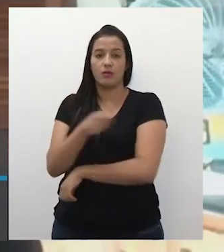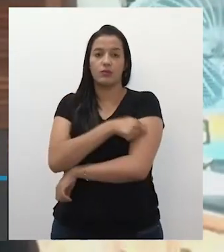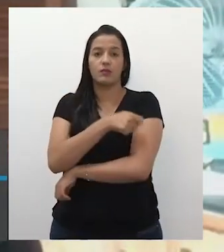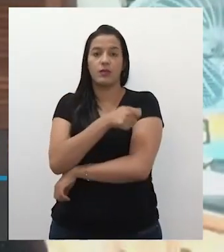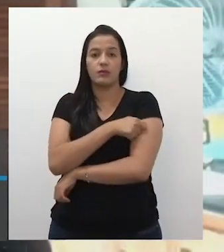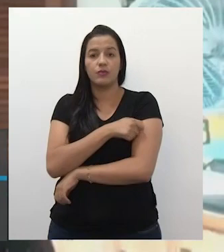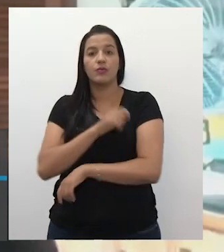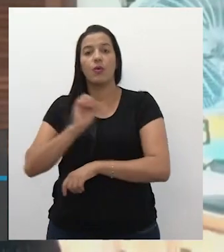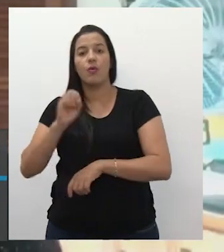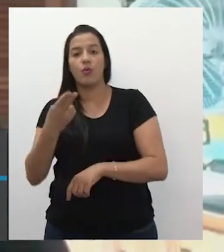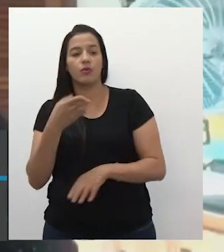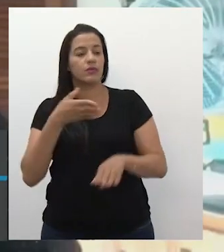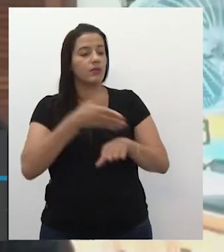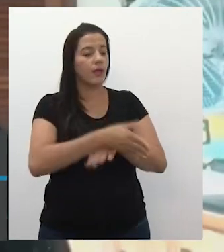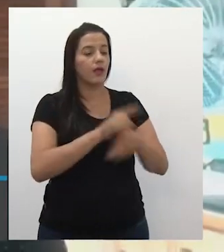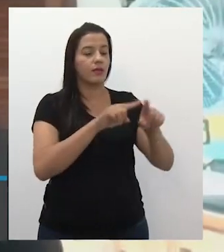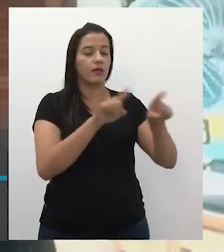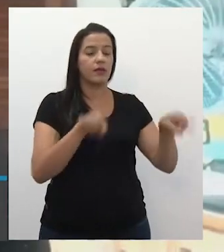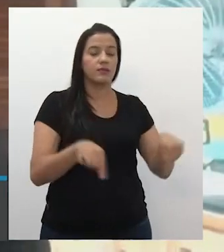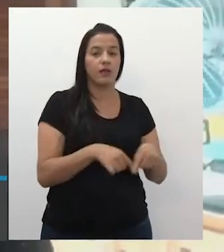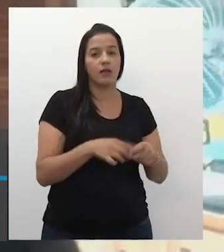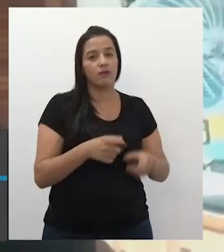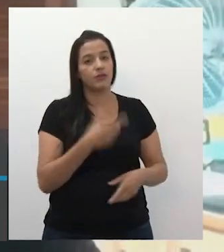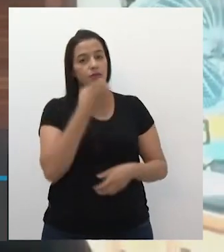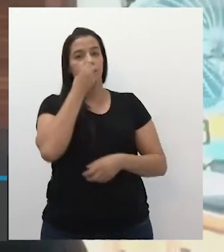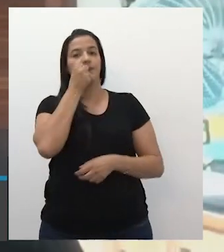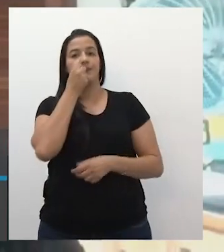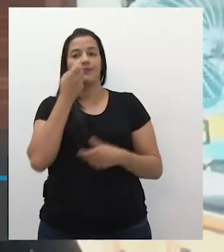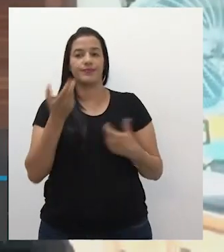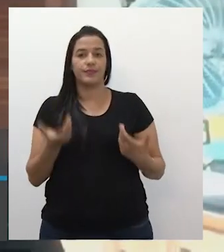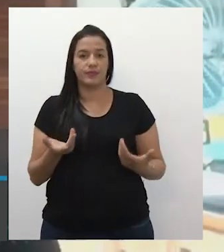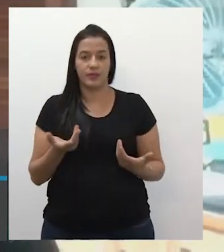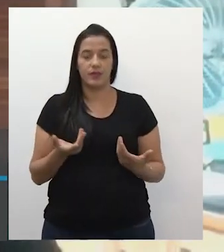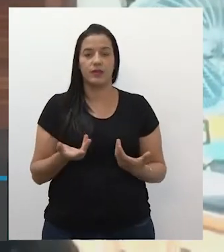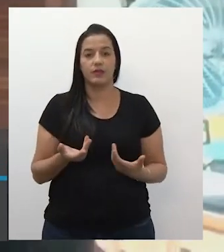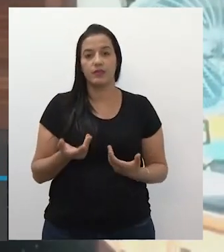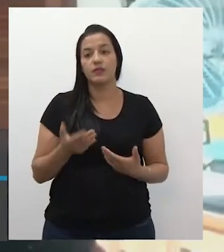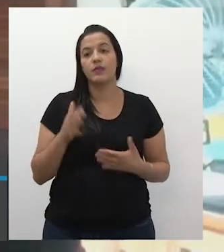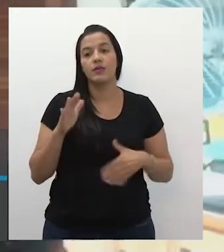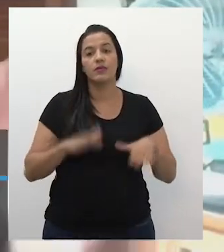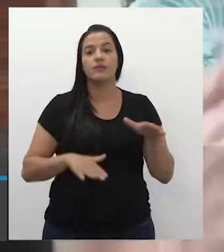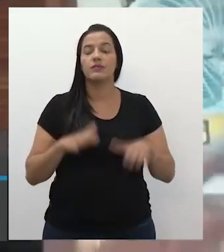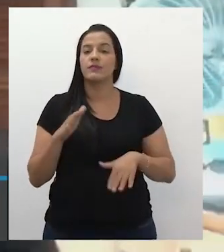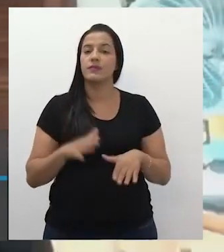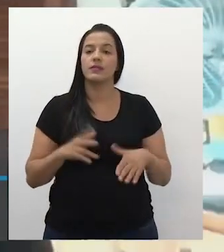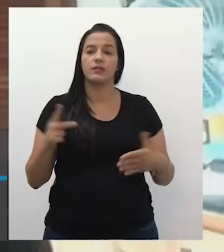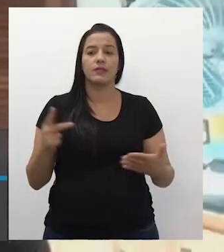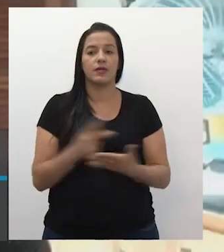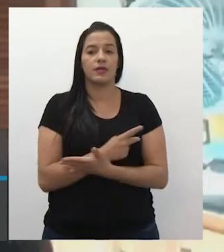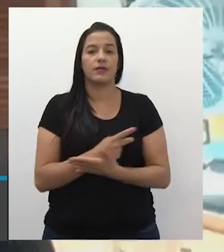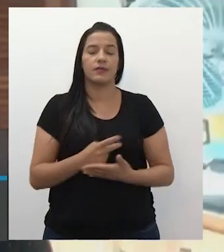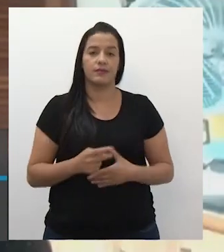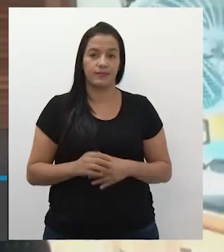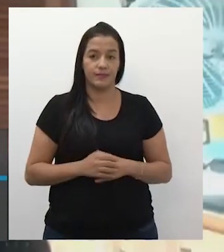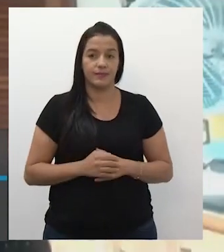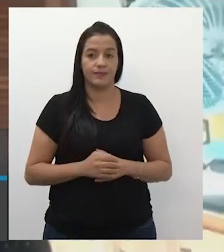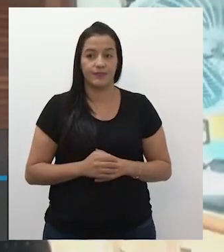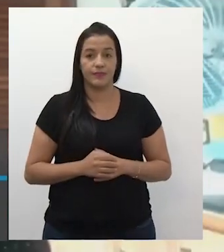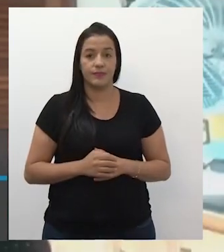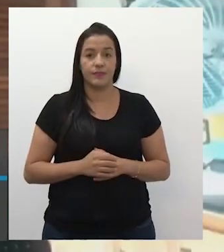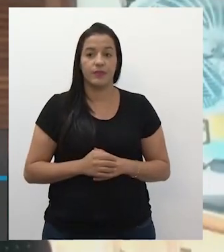ou com os nossos colegas, a gente se omite disso e acaba adotando a postura do grupo. Isso não